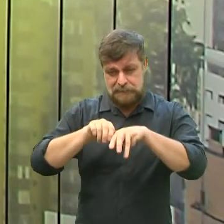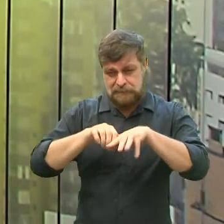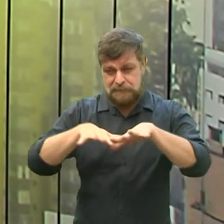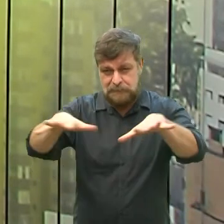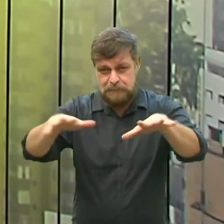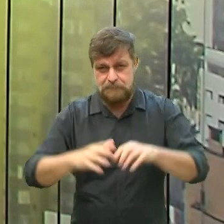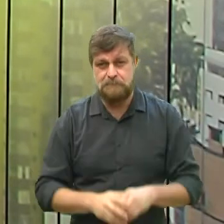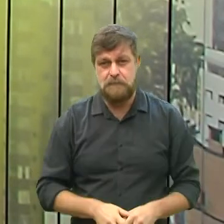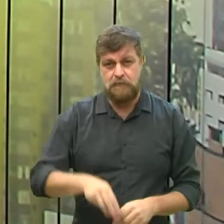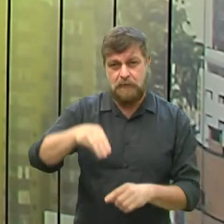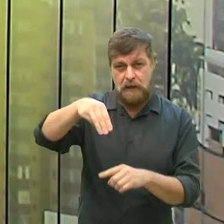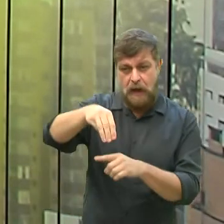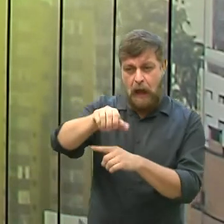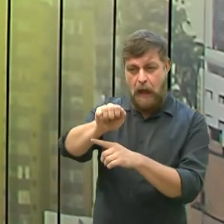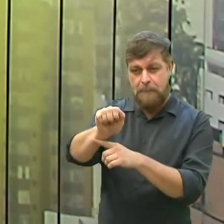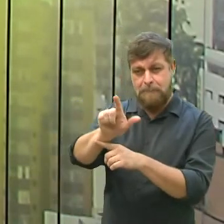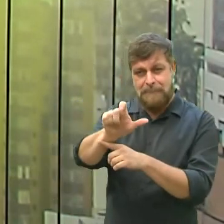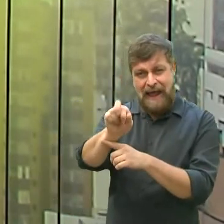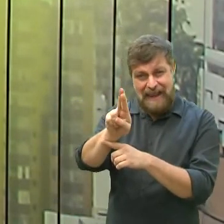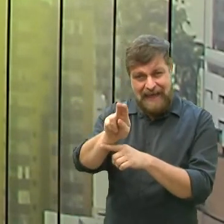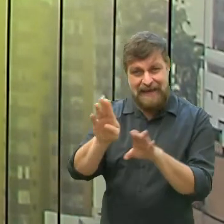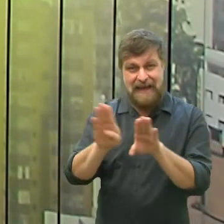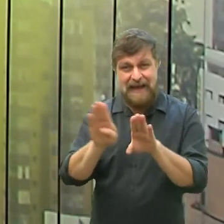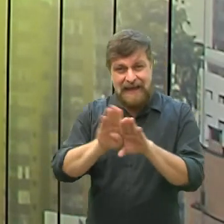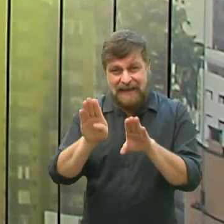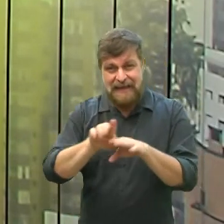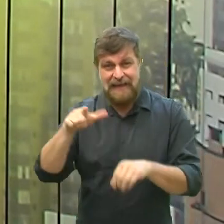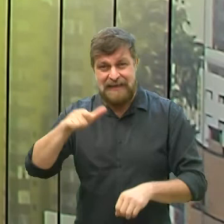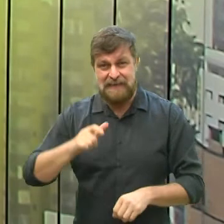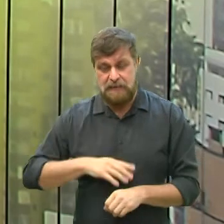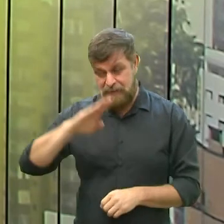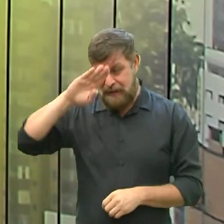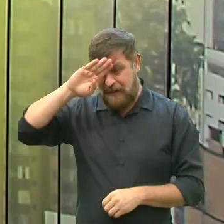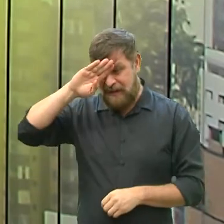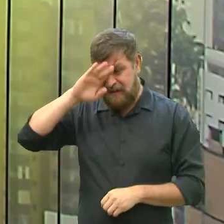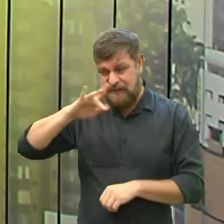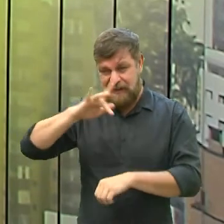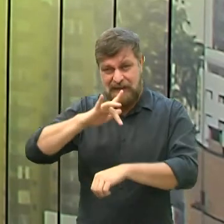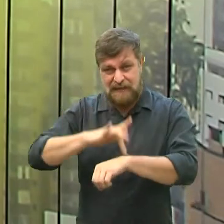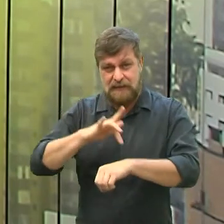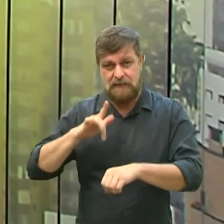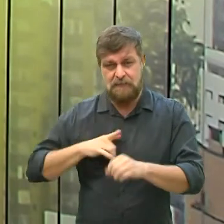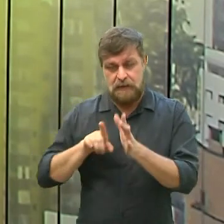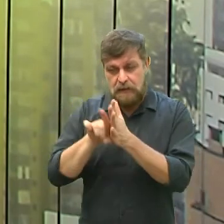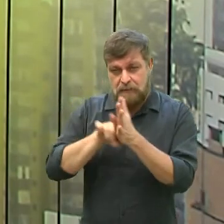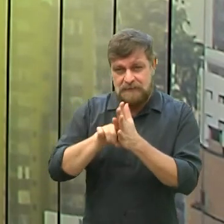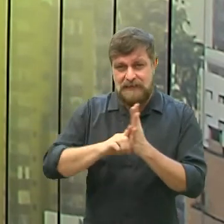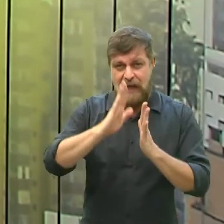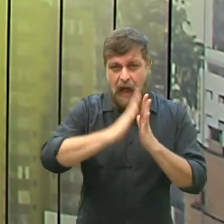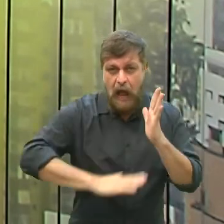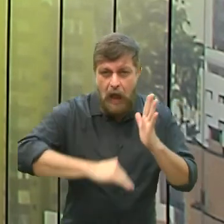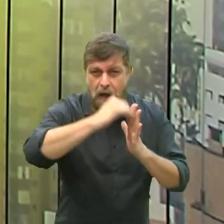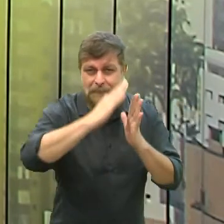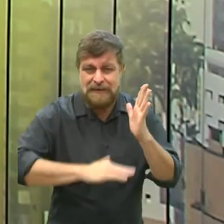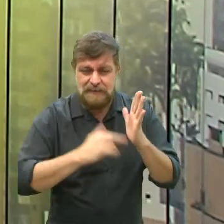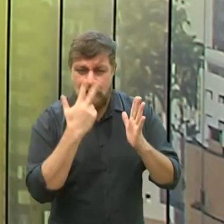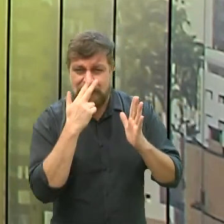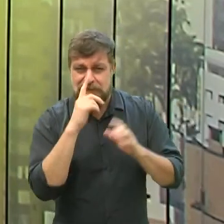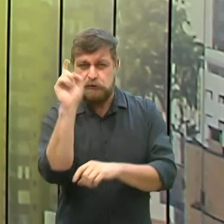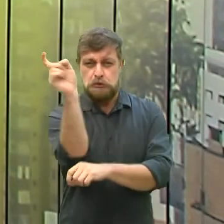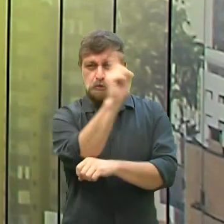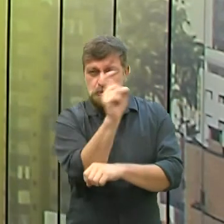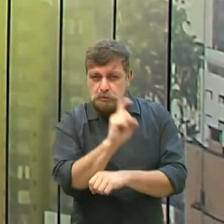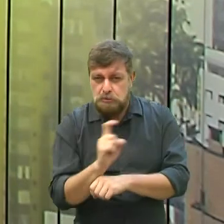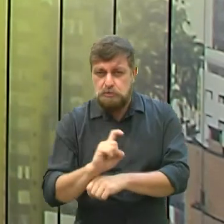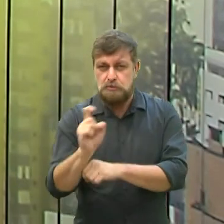a malária e a dengue vem sendo testada na Amazônia. Trata-se de uma tinta com efeito inseticida que é